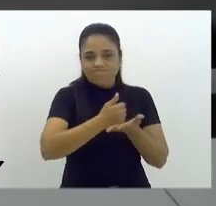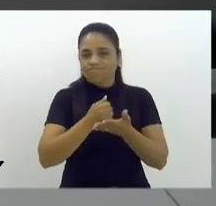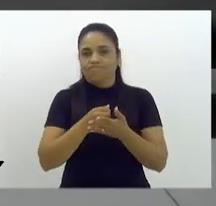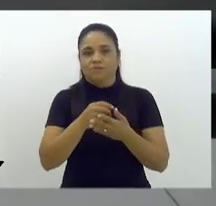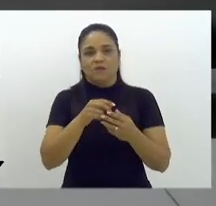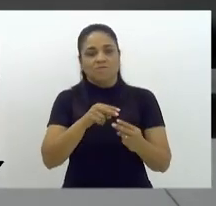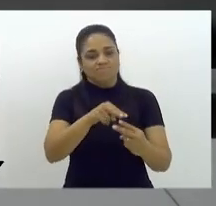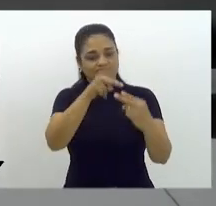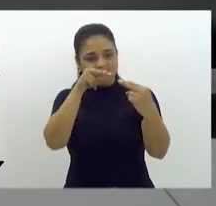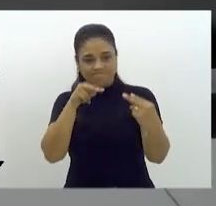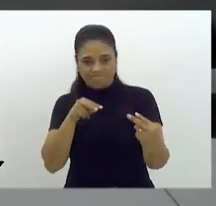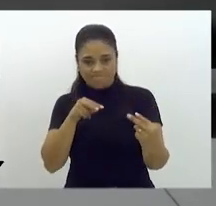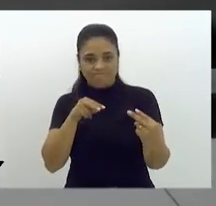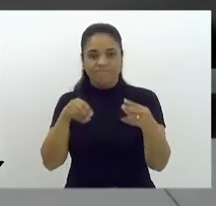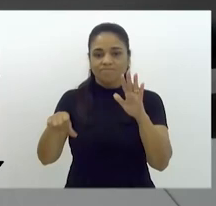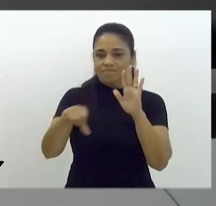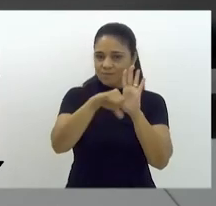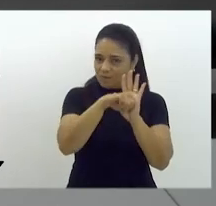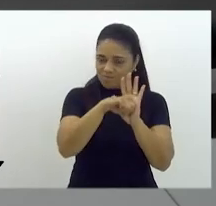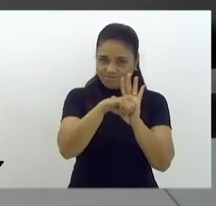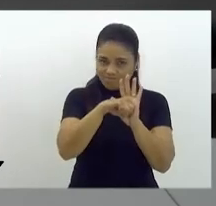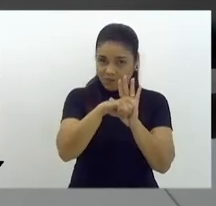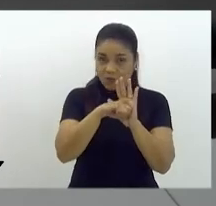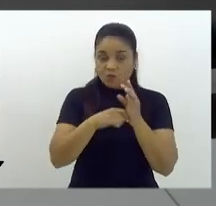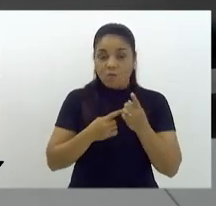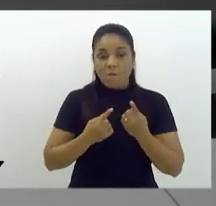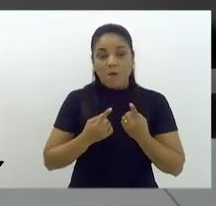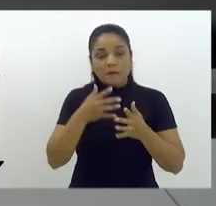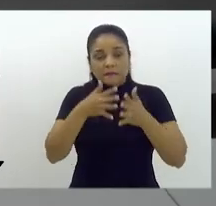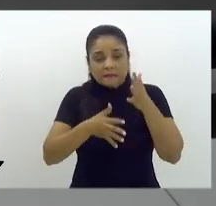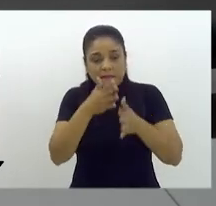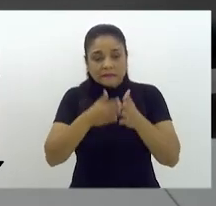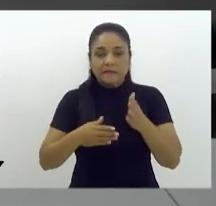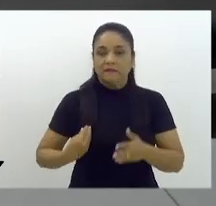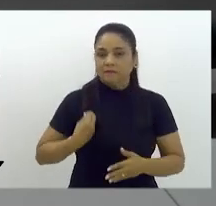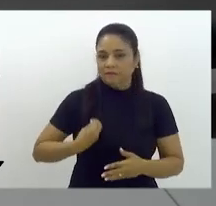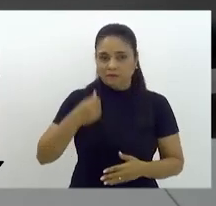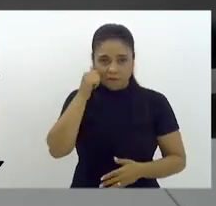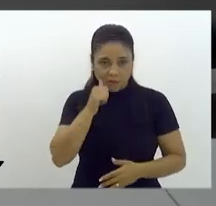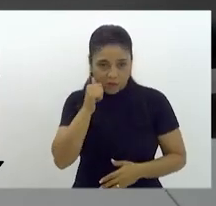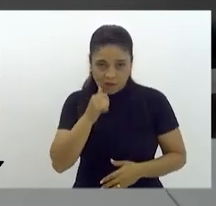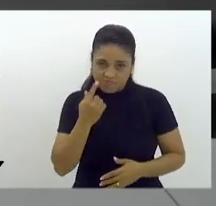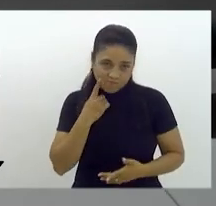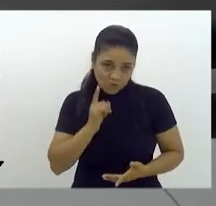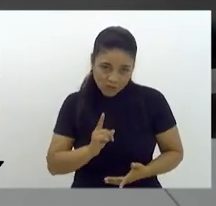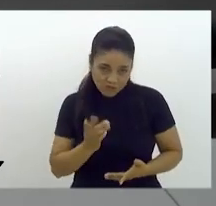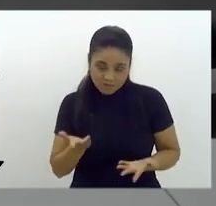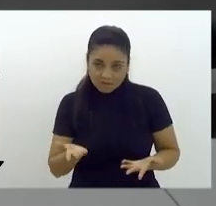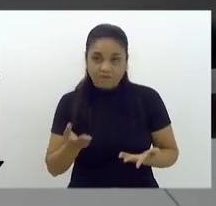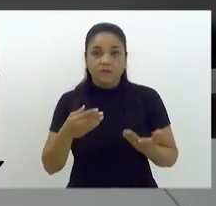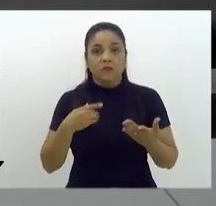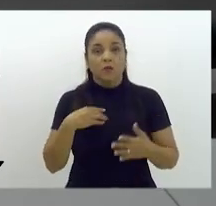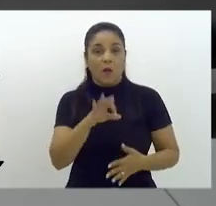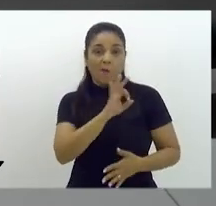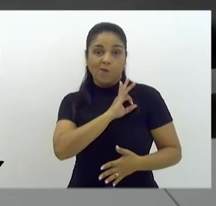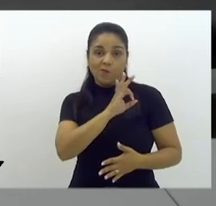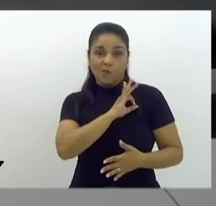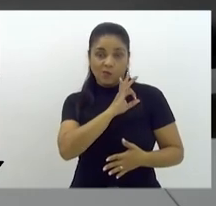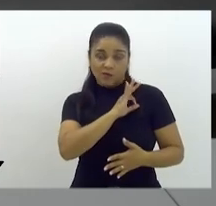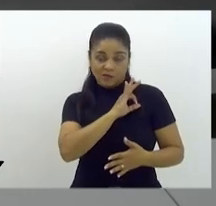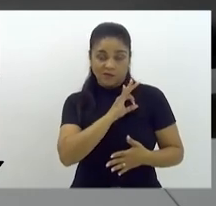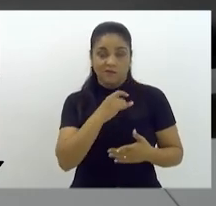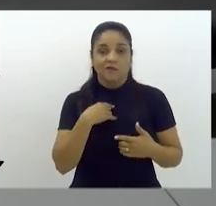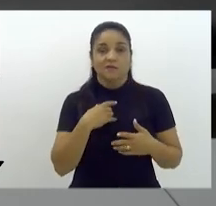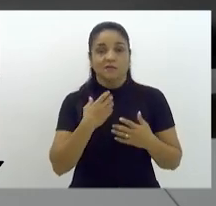e eu entendo porque a mulher até para uma opção do Nossa da secretaria de polícia civil e acertada